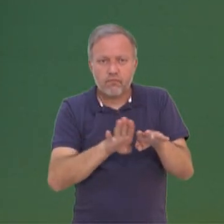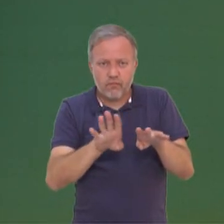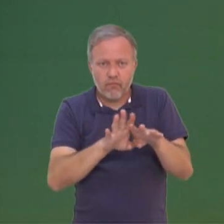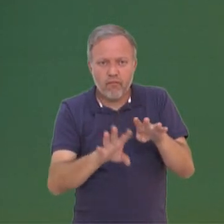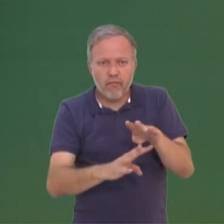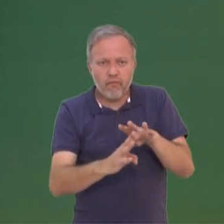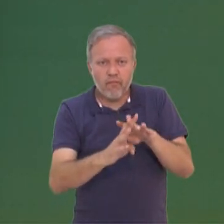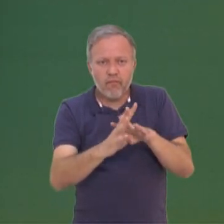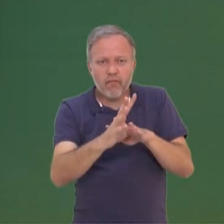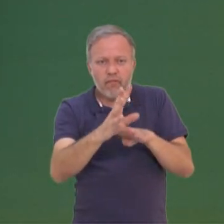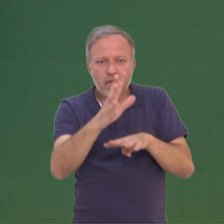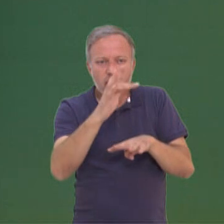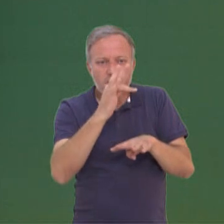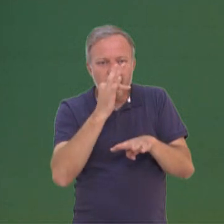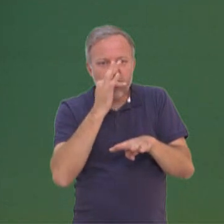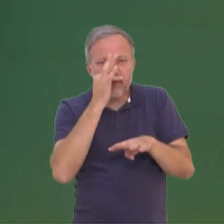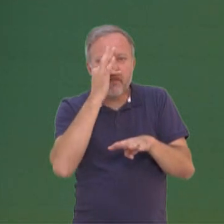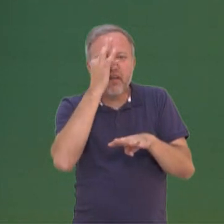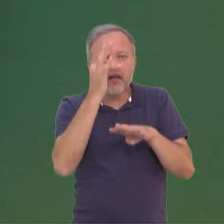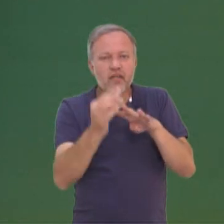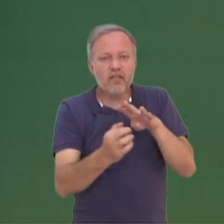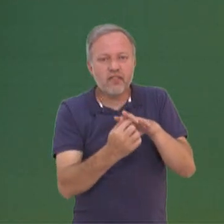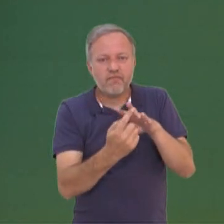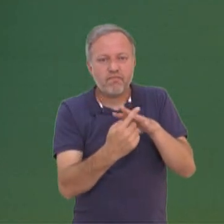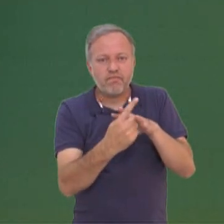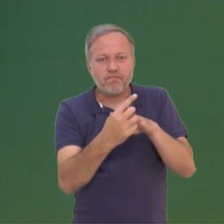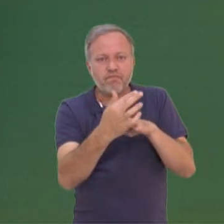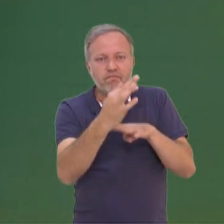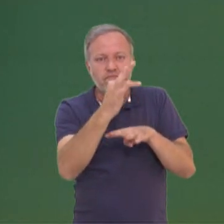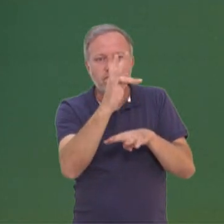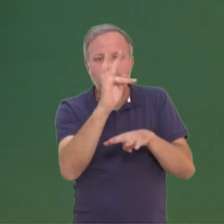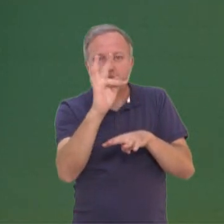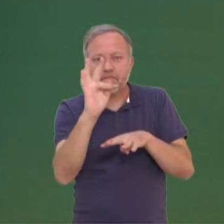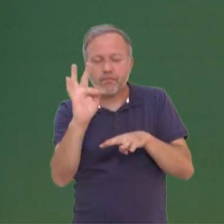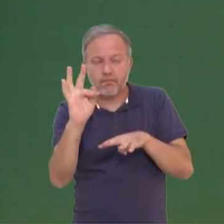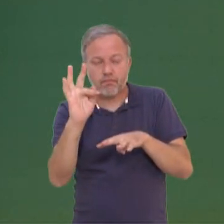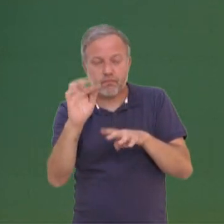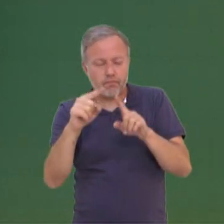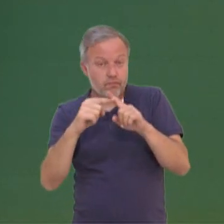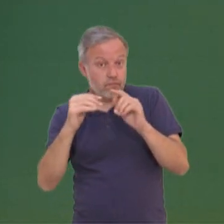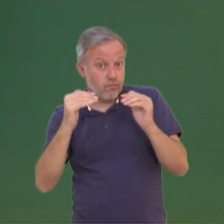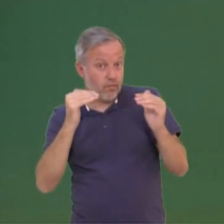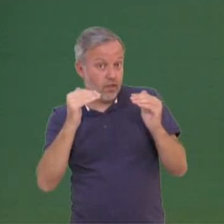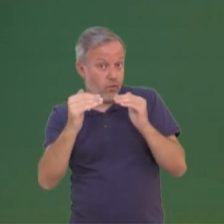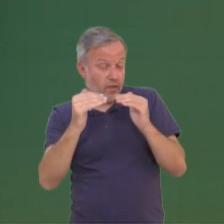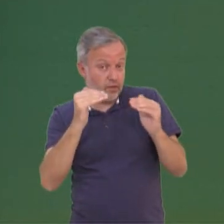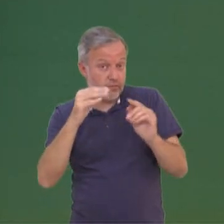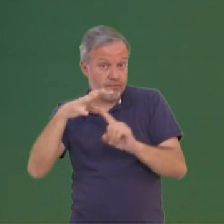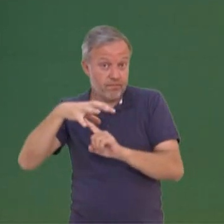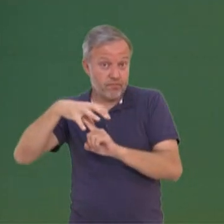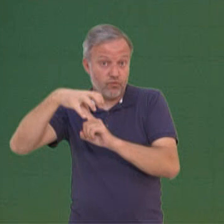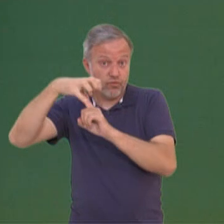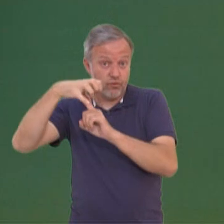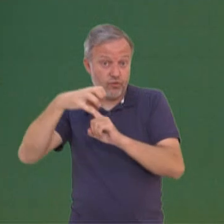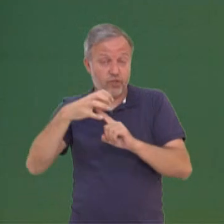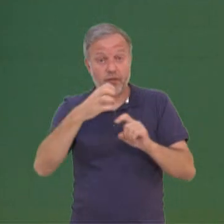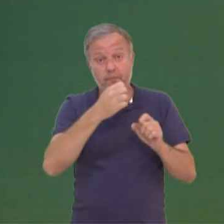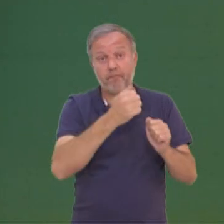semelhantes a plantas e semelhantes a animais. Então, na escala evolutiva, eles estão no meio do caminho entre esses três